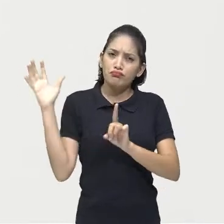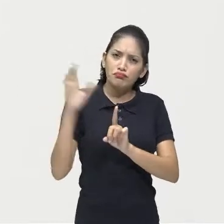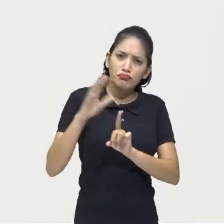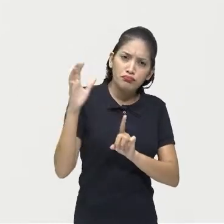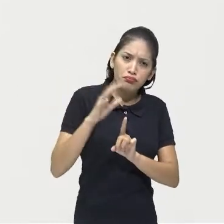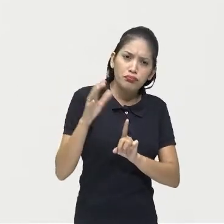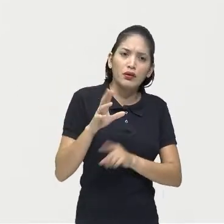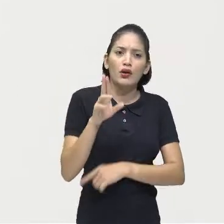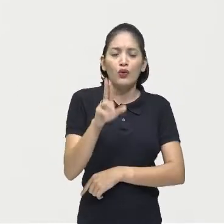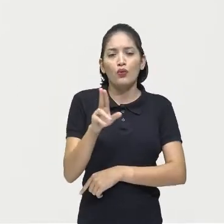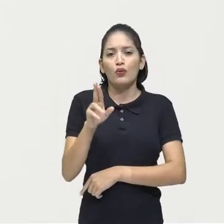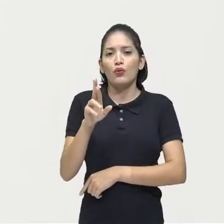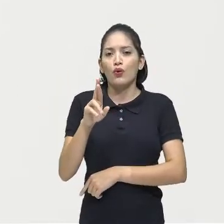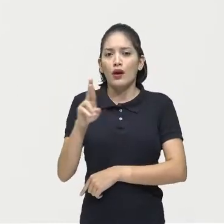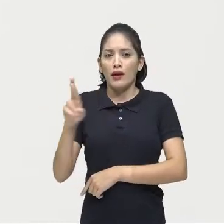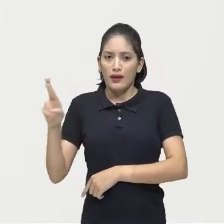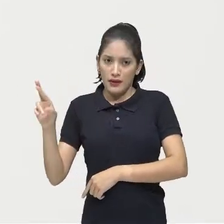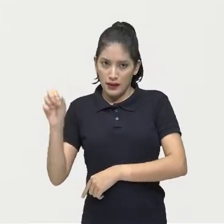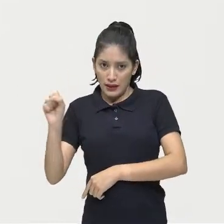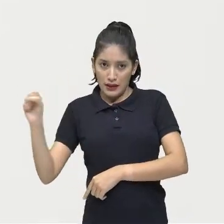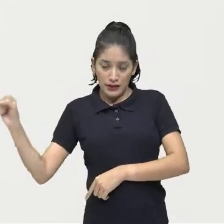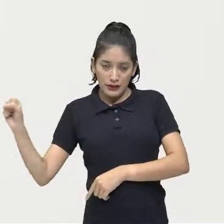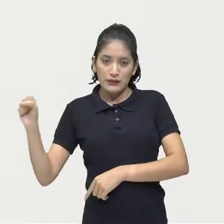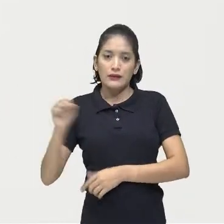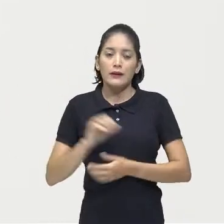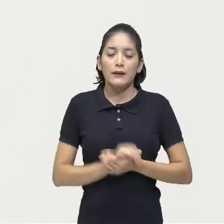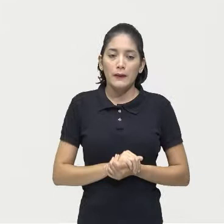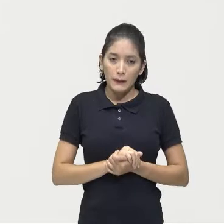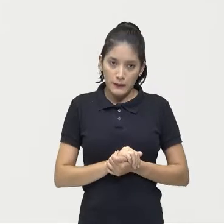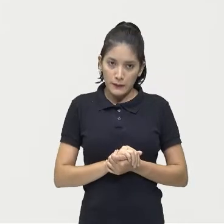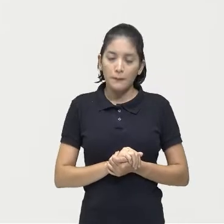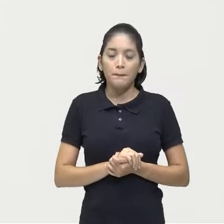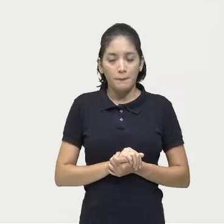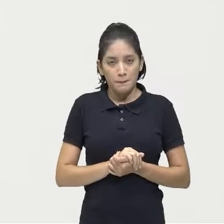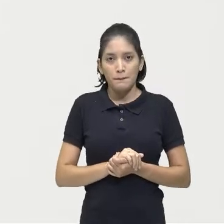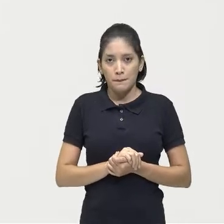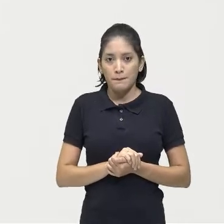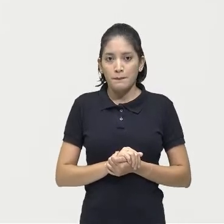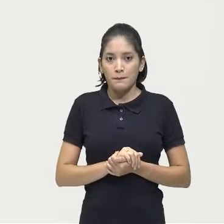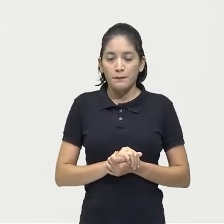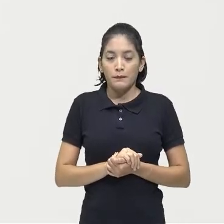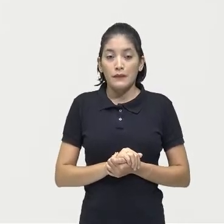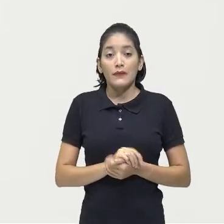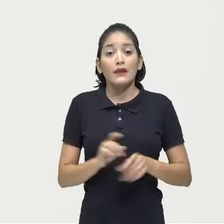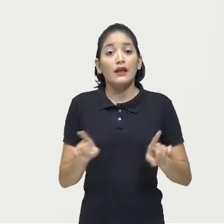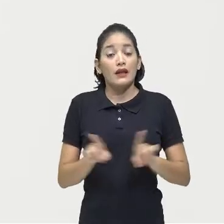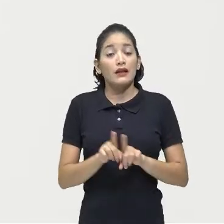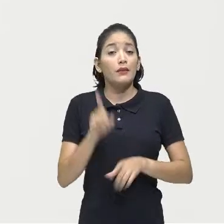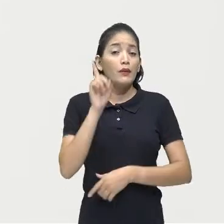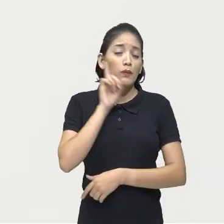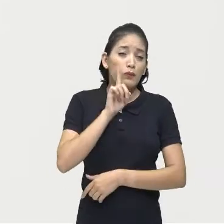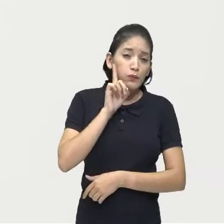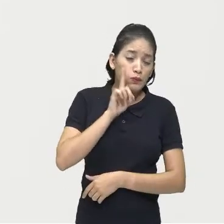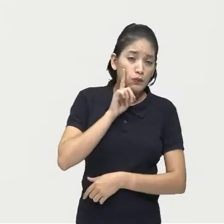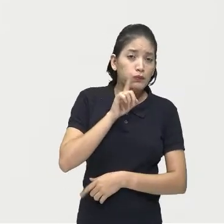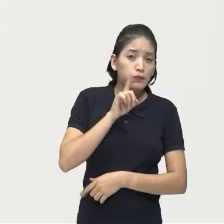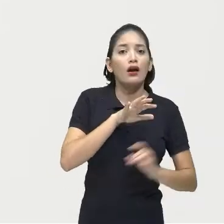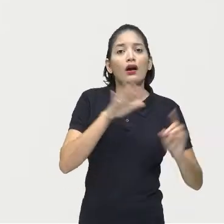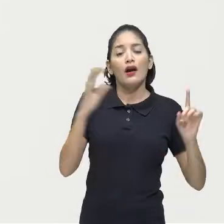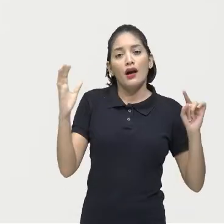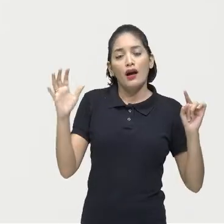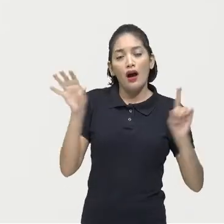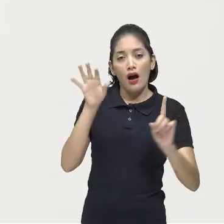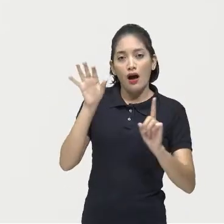União Soviética, que é a Europa Oriental, né? Ou o mundo comunista, e os Estados Unidos influenciando